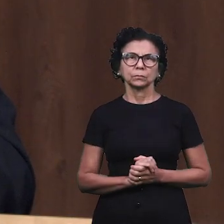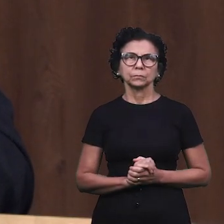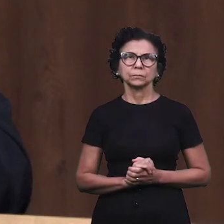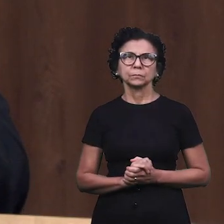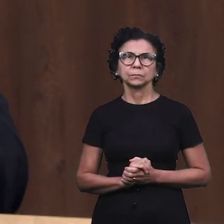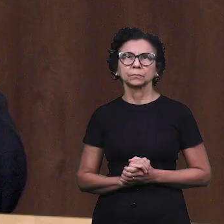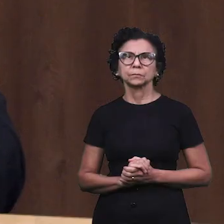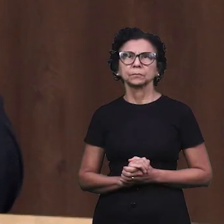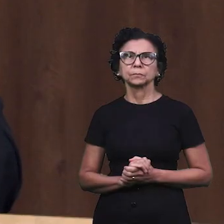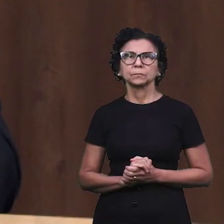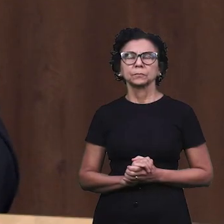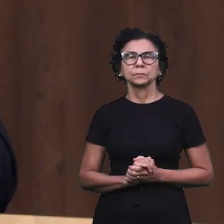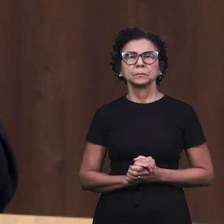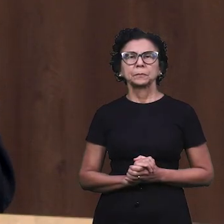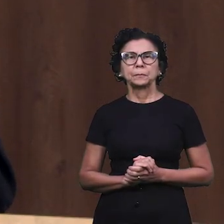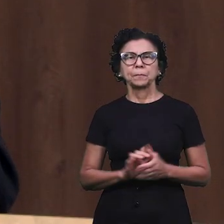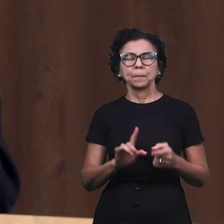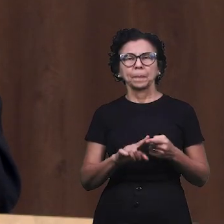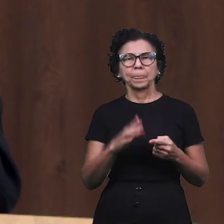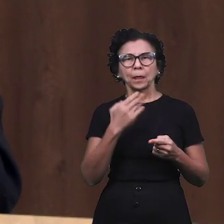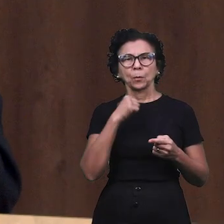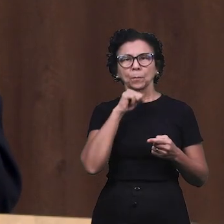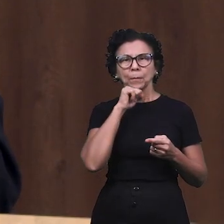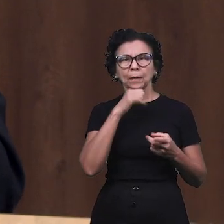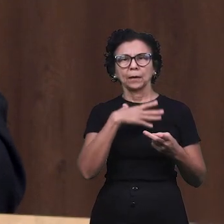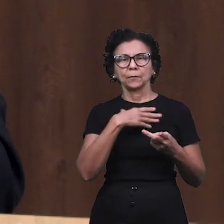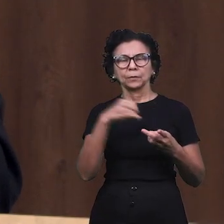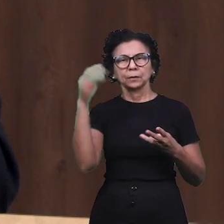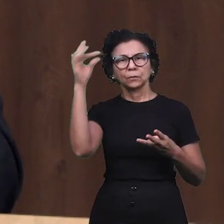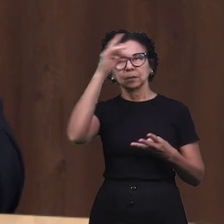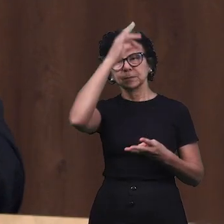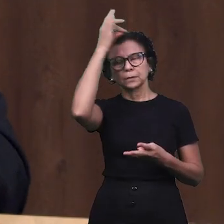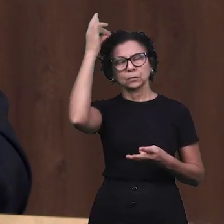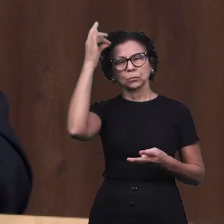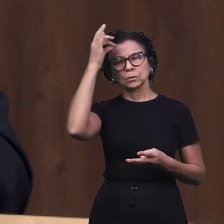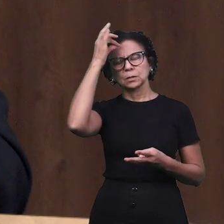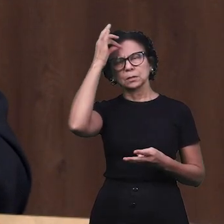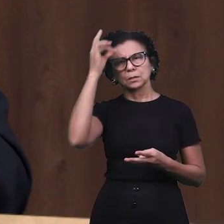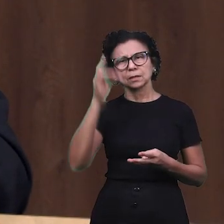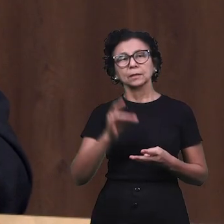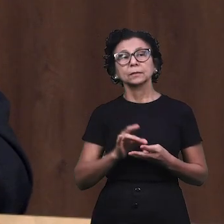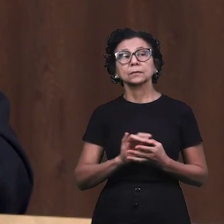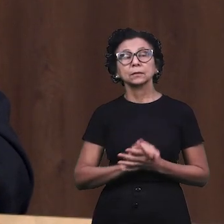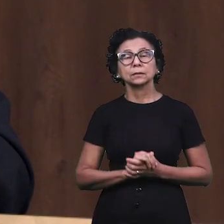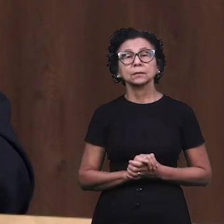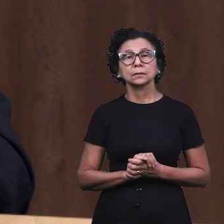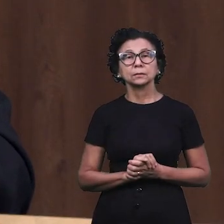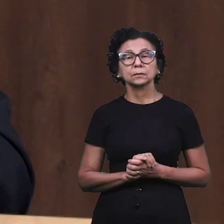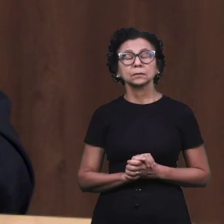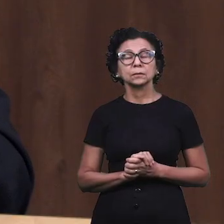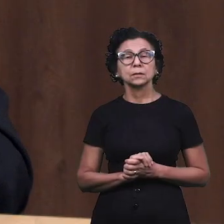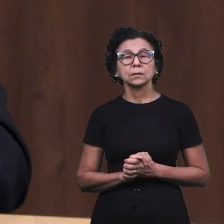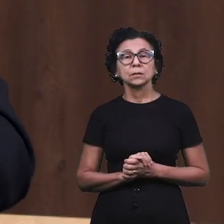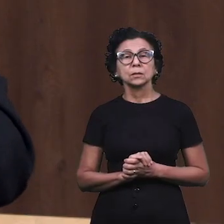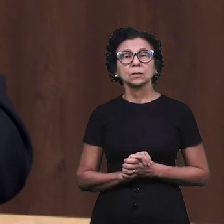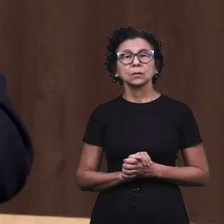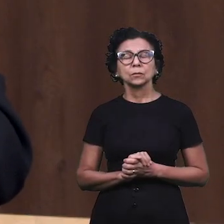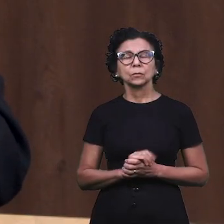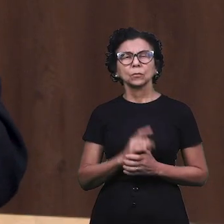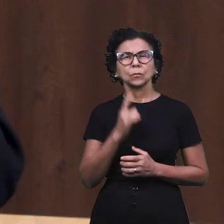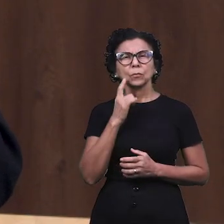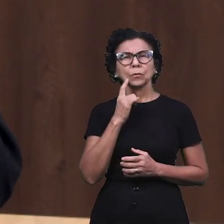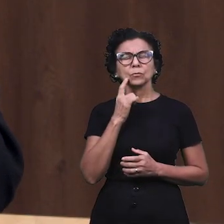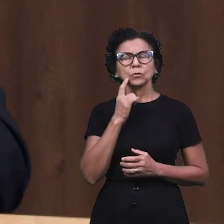Pai, do Filho e do Espírito Santo. Aonde nós identificamos isso ali nessa história, essa